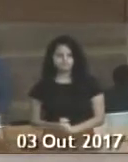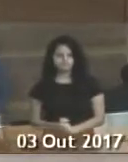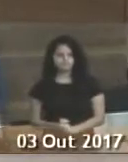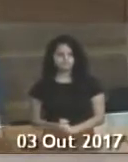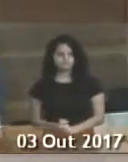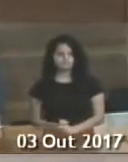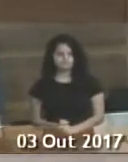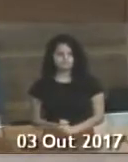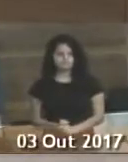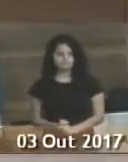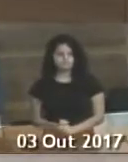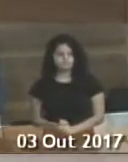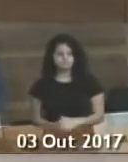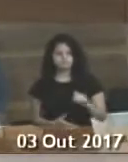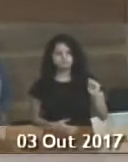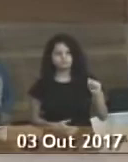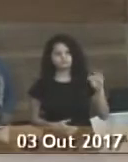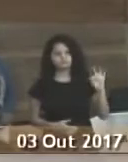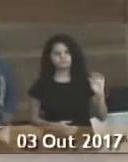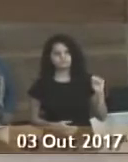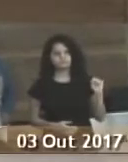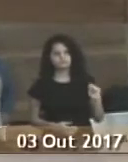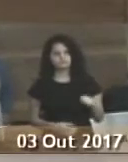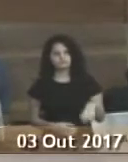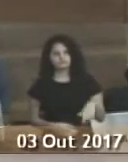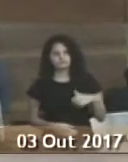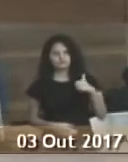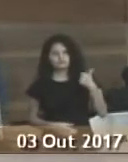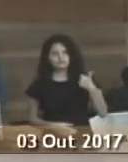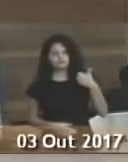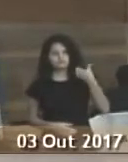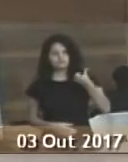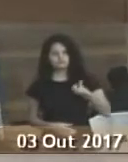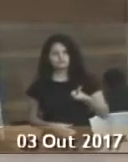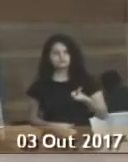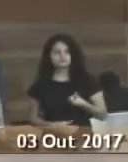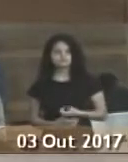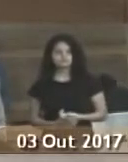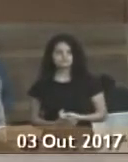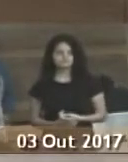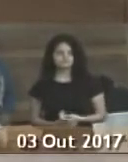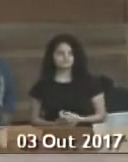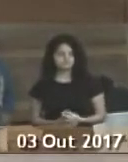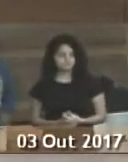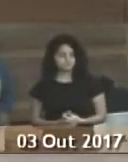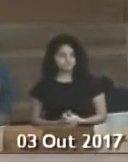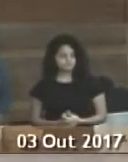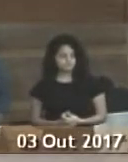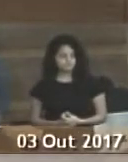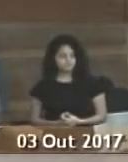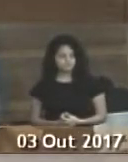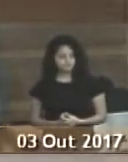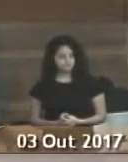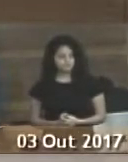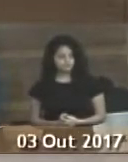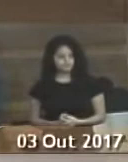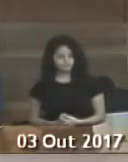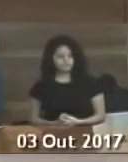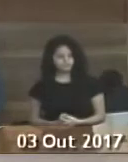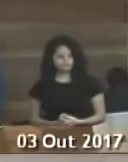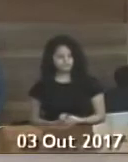Última ata. Ata da 16ª sessão ordinária do 2º período legislativo do ano 2017, da 18ª